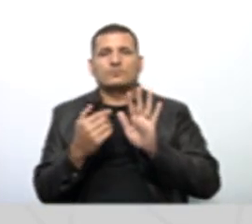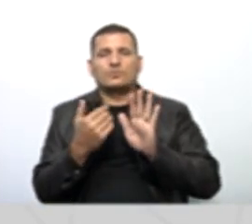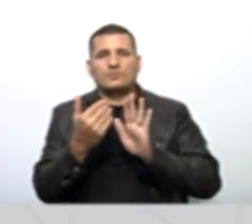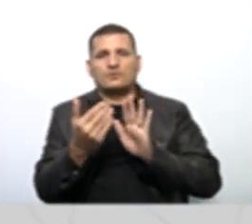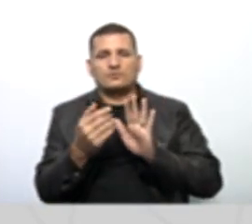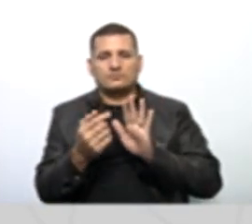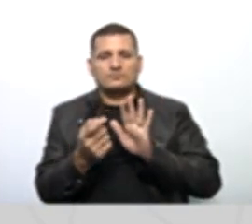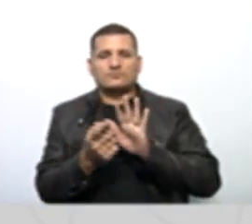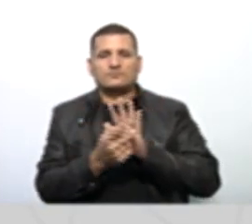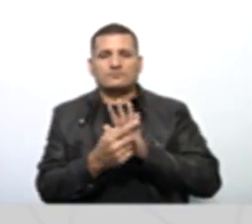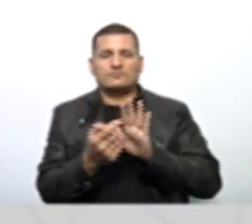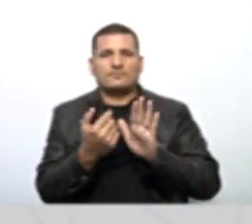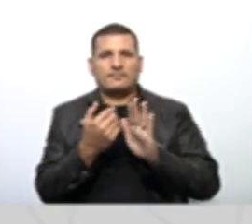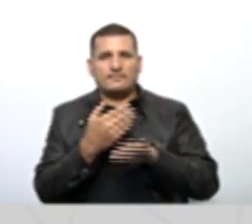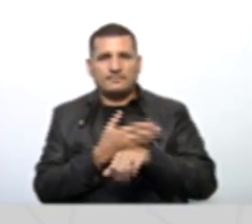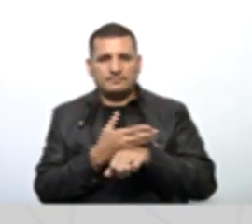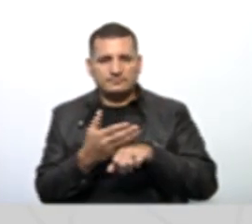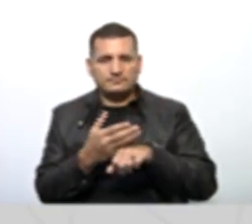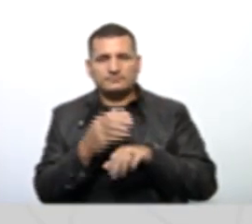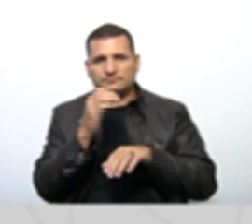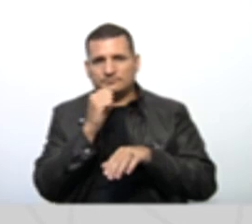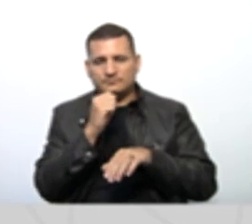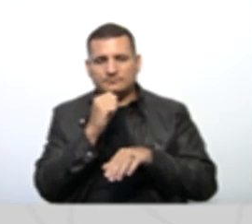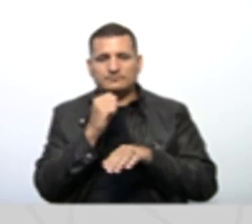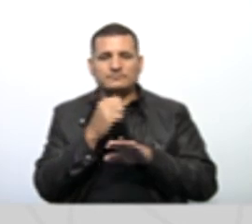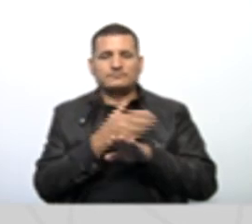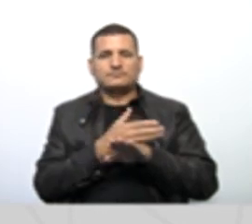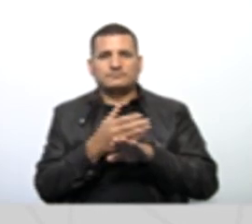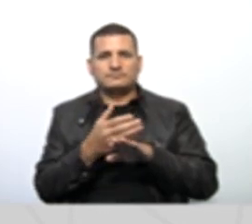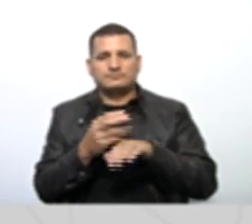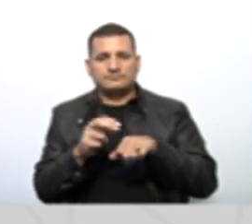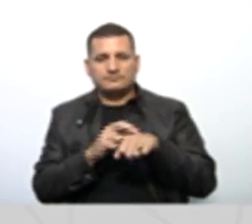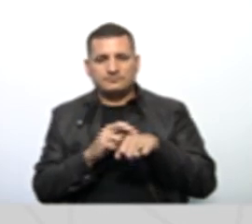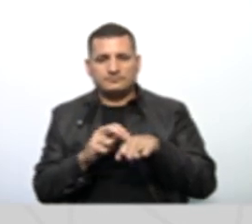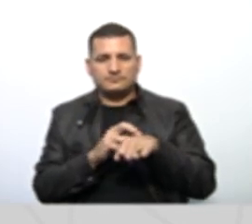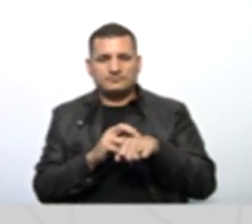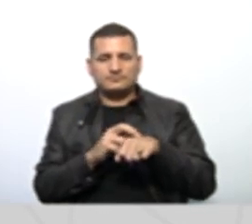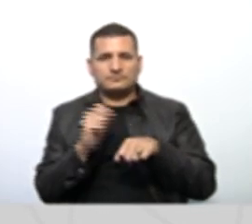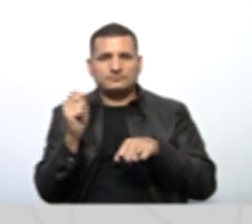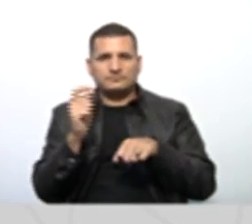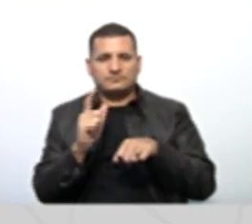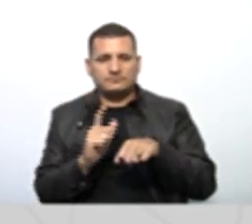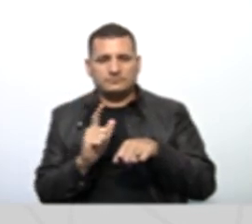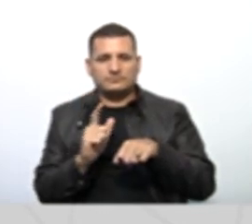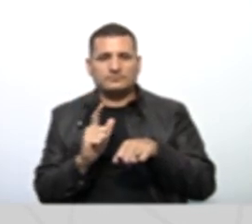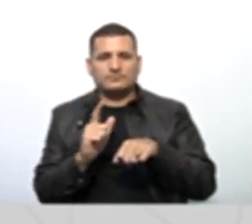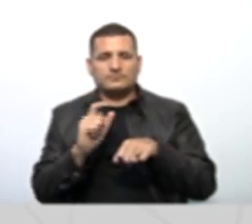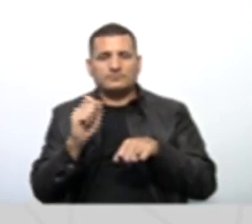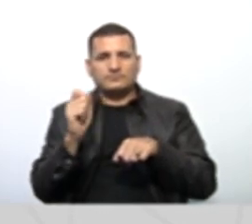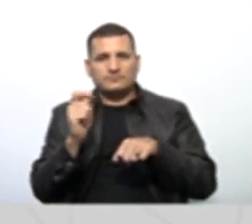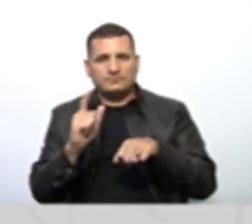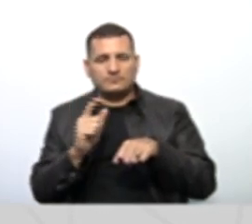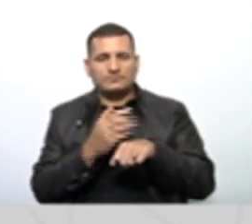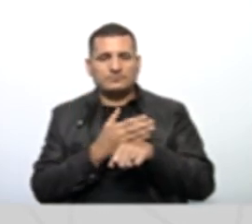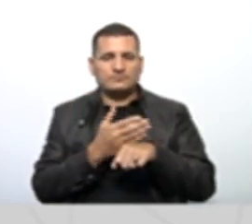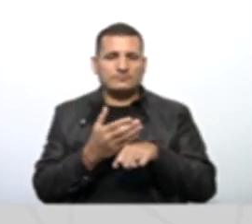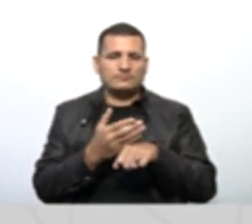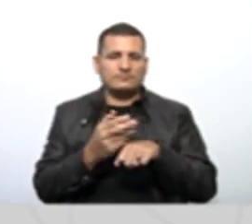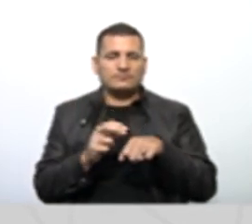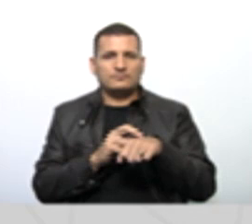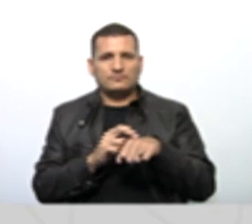com o branco laranja vem laranja branco verde azul e branco o azul o verde